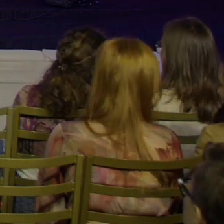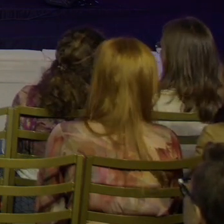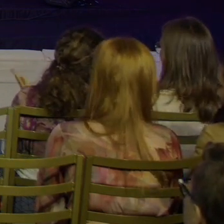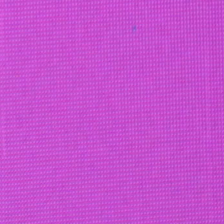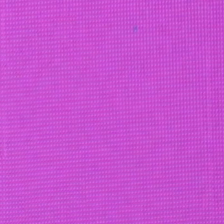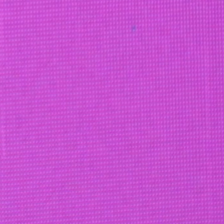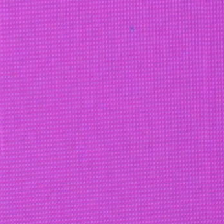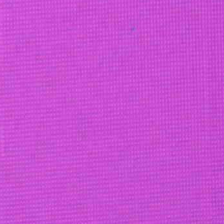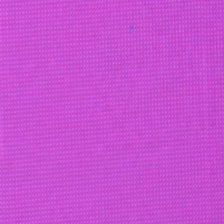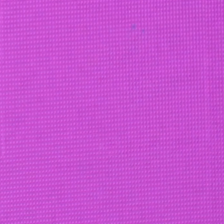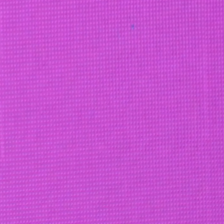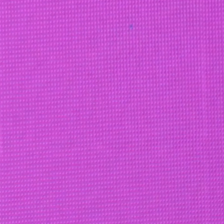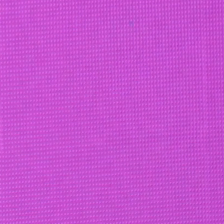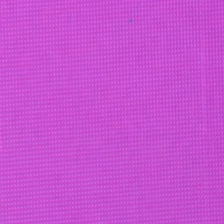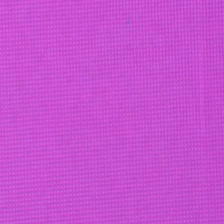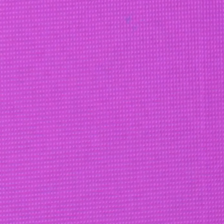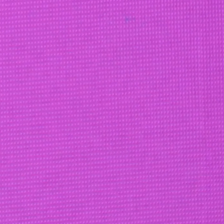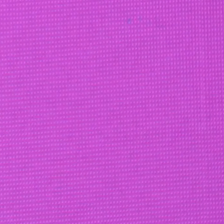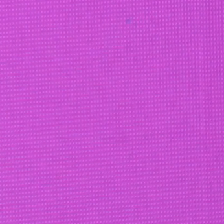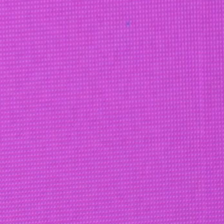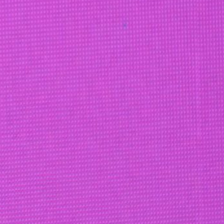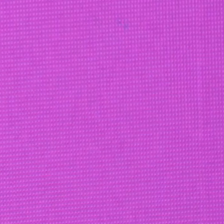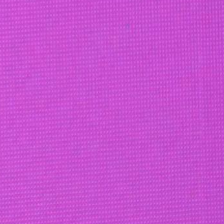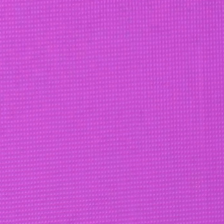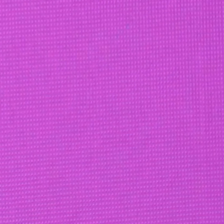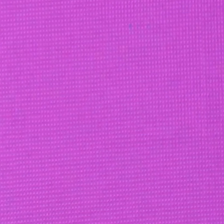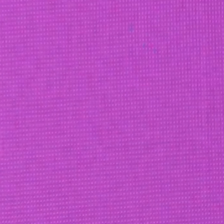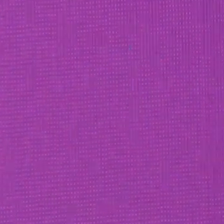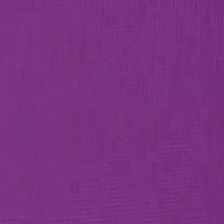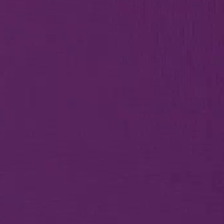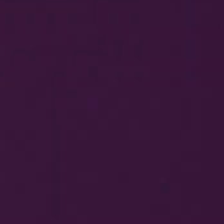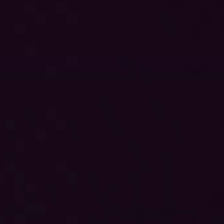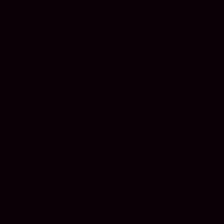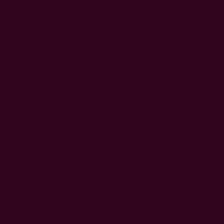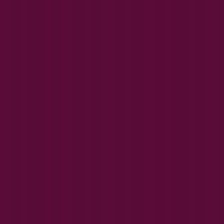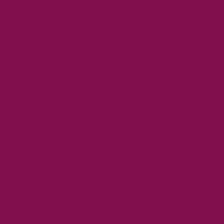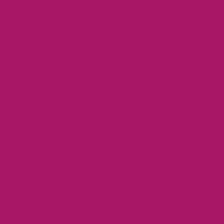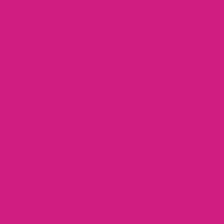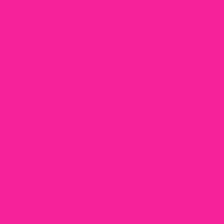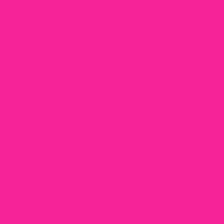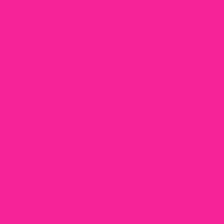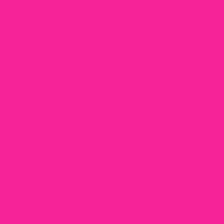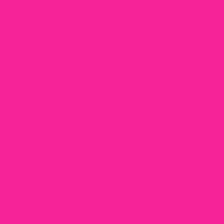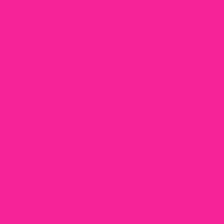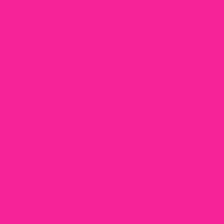conectem aqui com os nossos convidados. Foi um prazer e segue a programação, Edgar, por favor, fica à vontade.